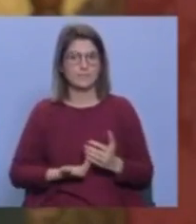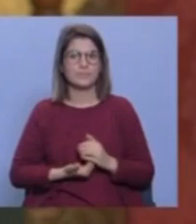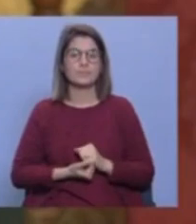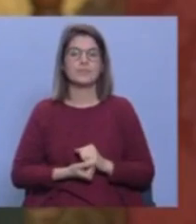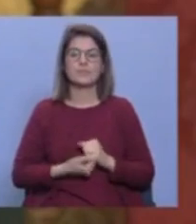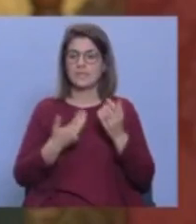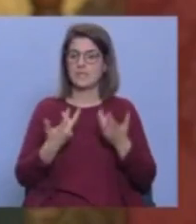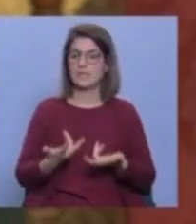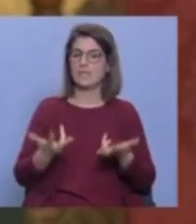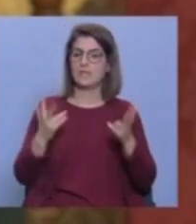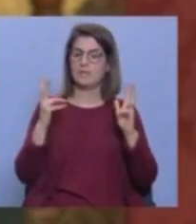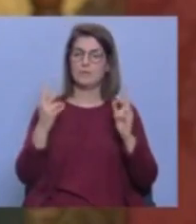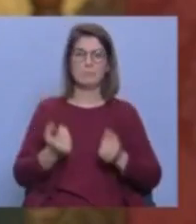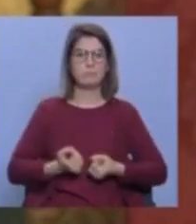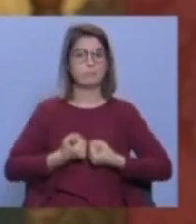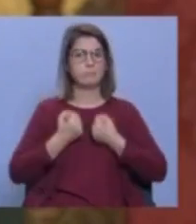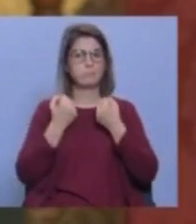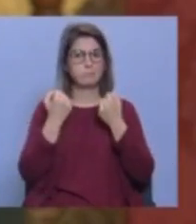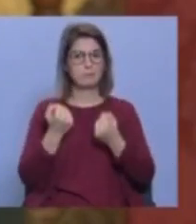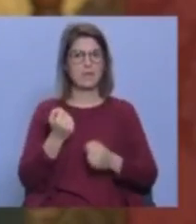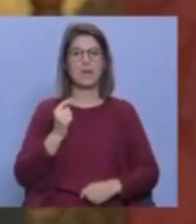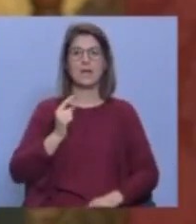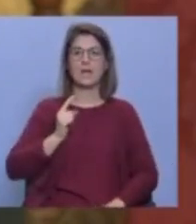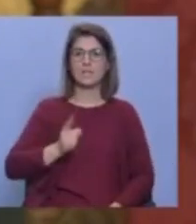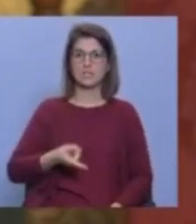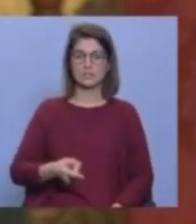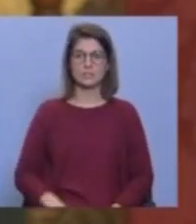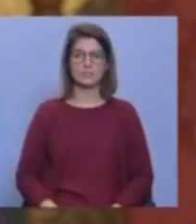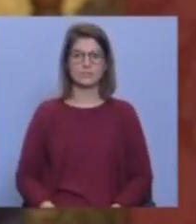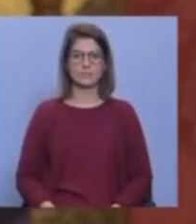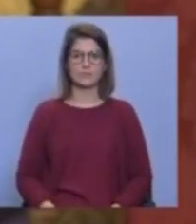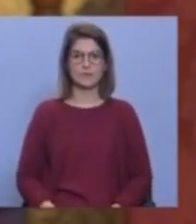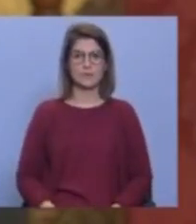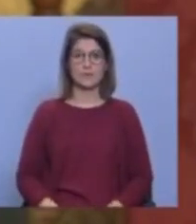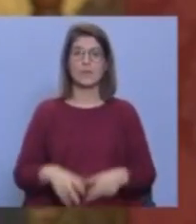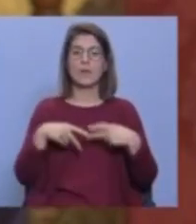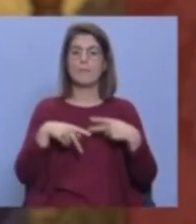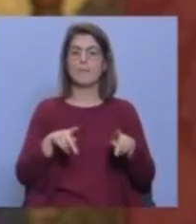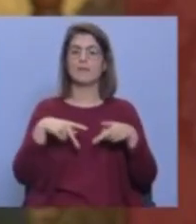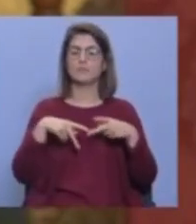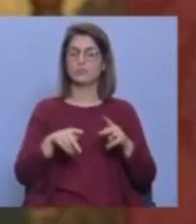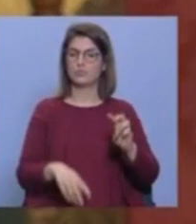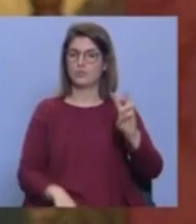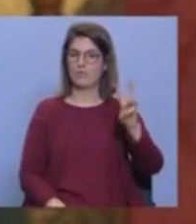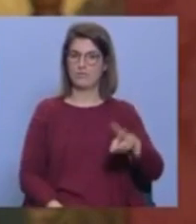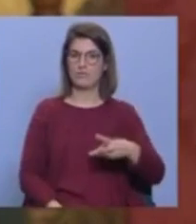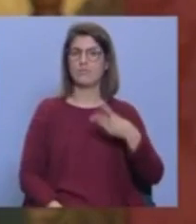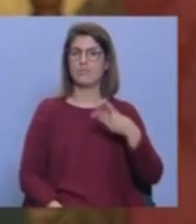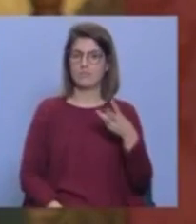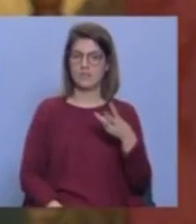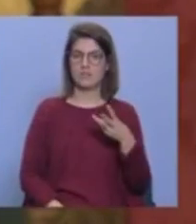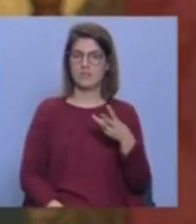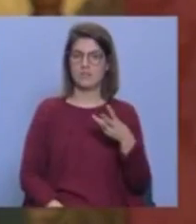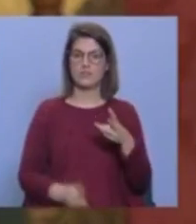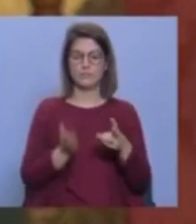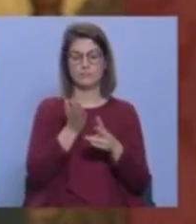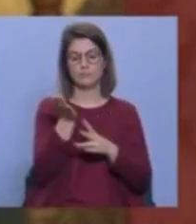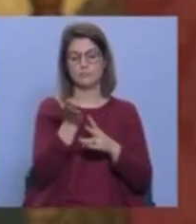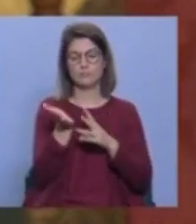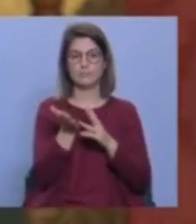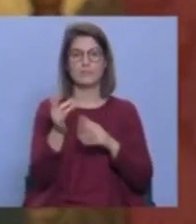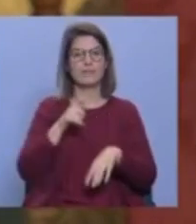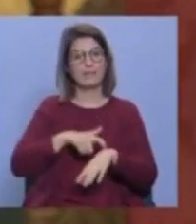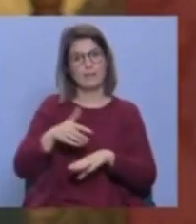ser livres, por vezes. São sempre três métodos muito práticos no tempo